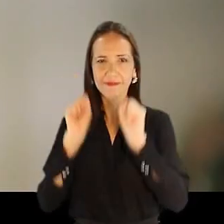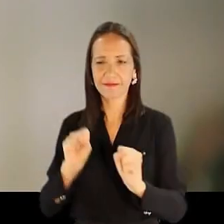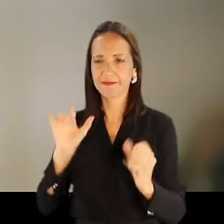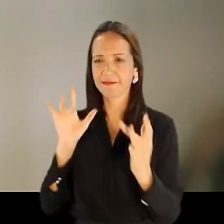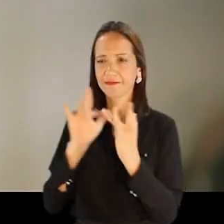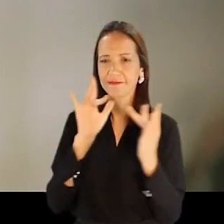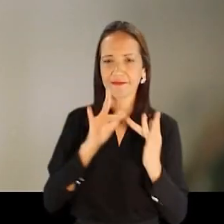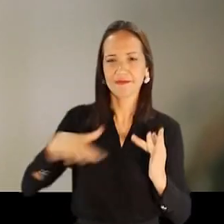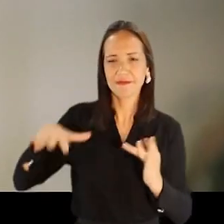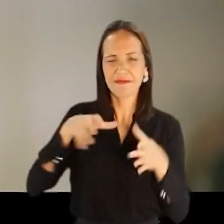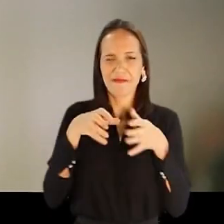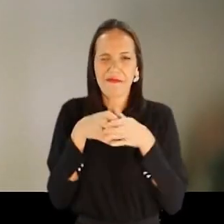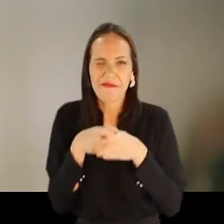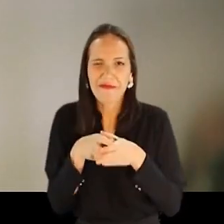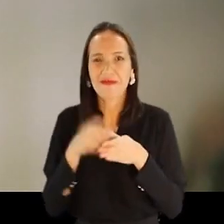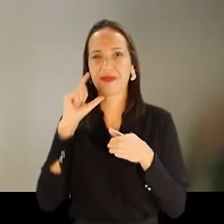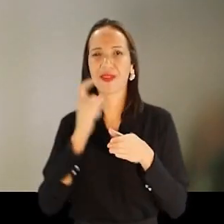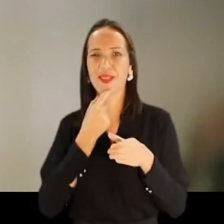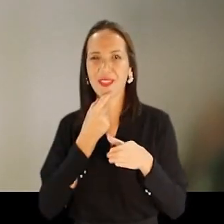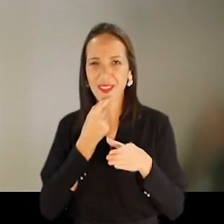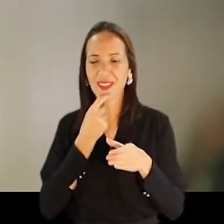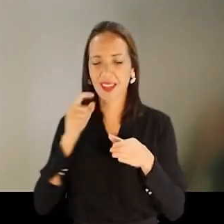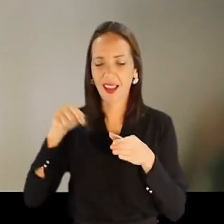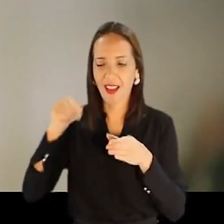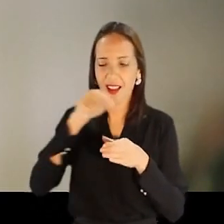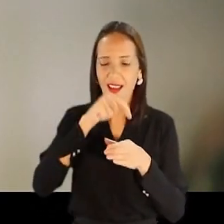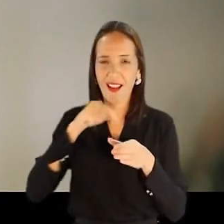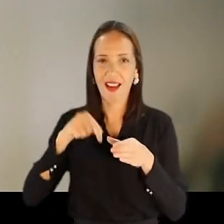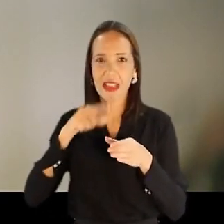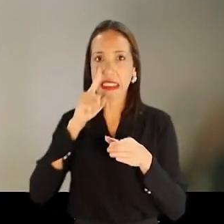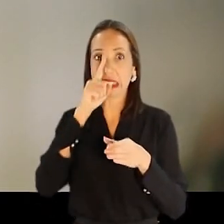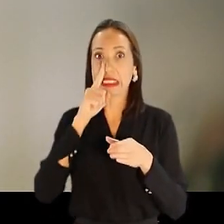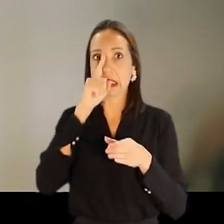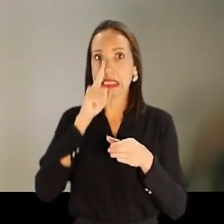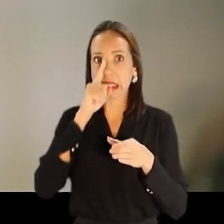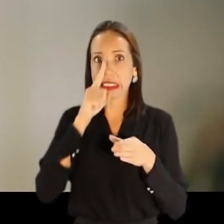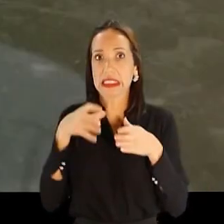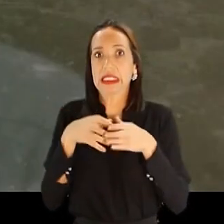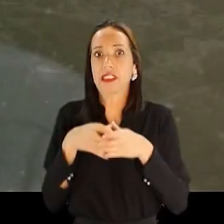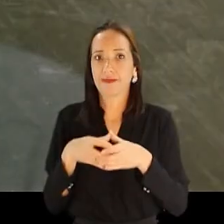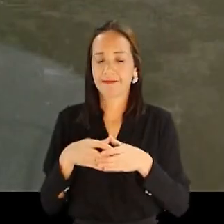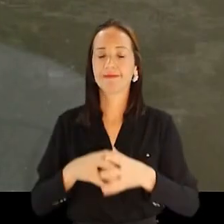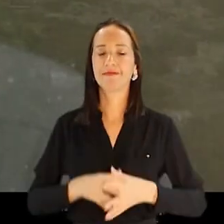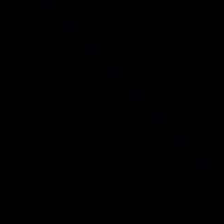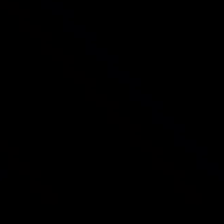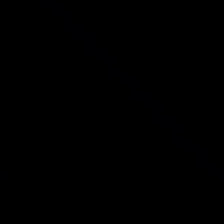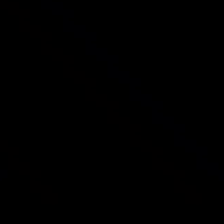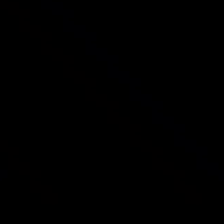ver que as relações de pessoas próximas a Ricardo Nunes são cada vez mais perigosas.